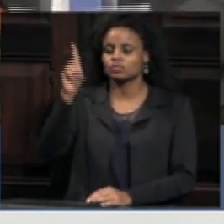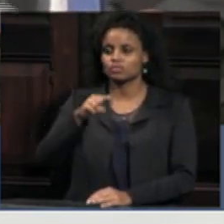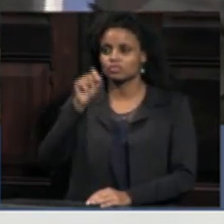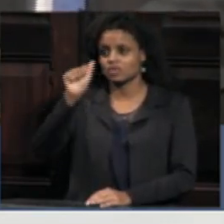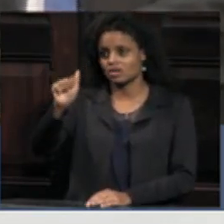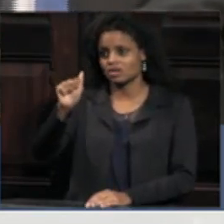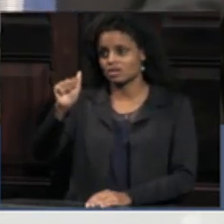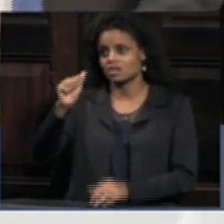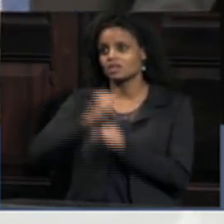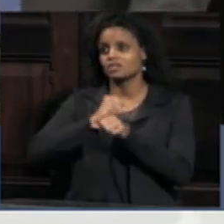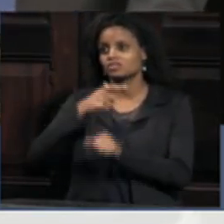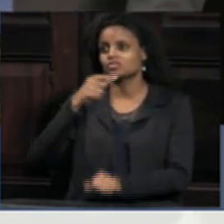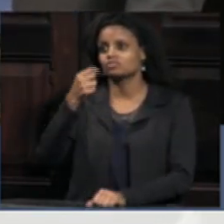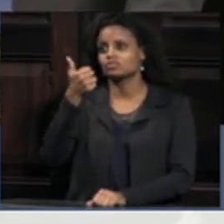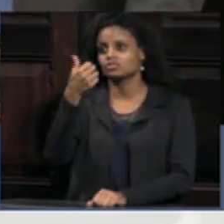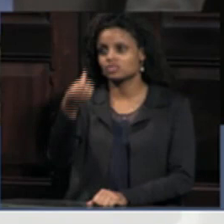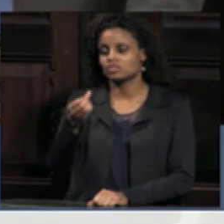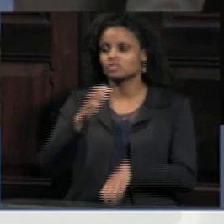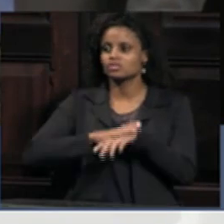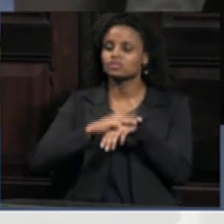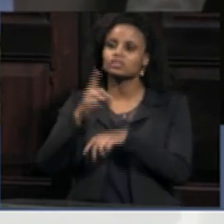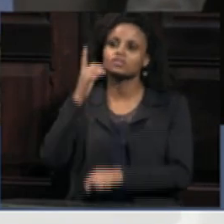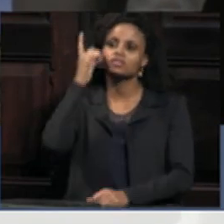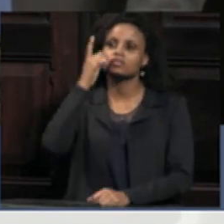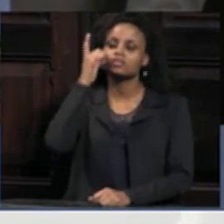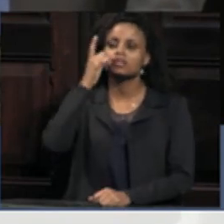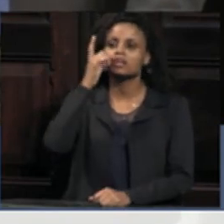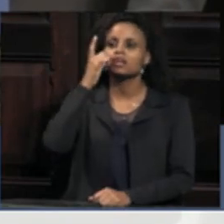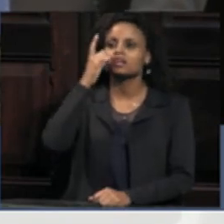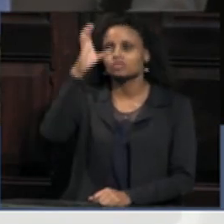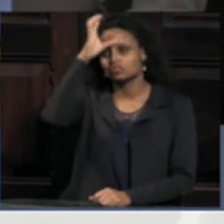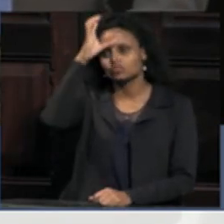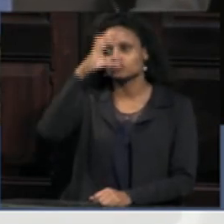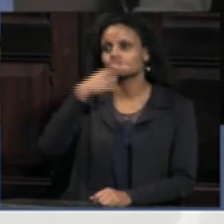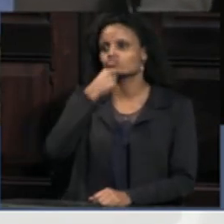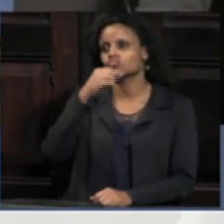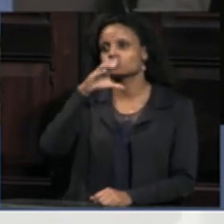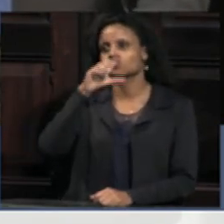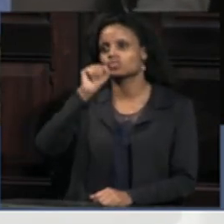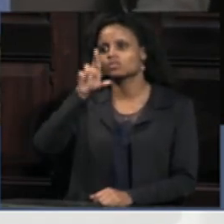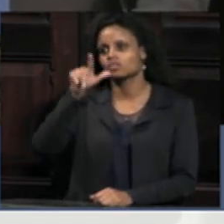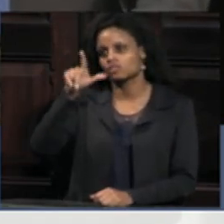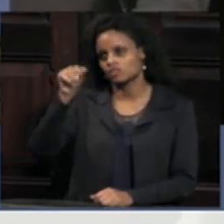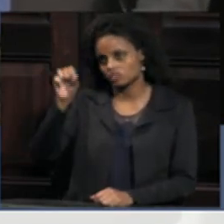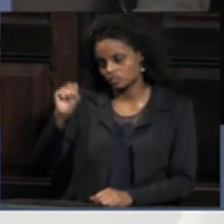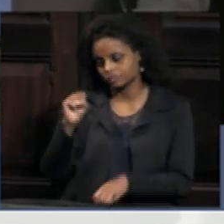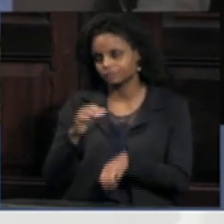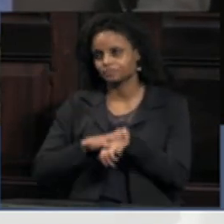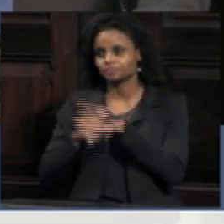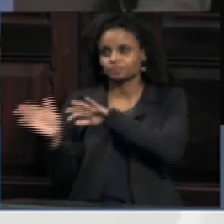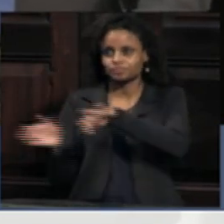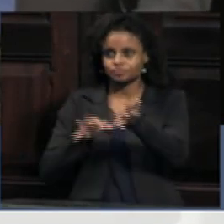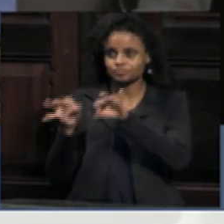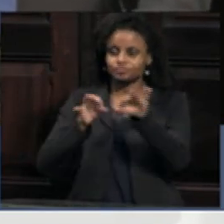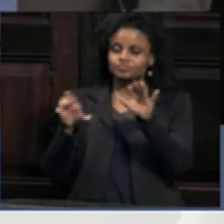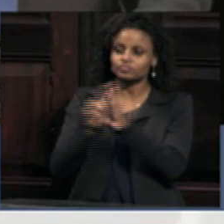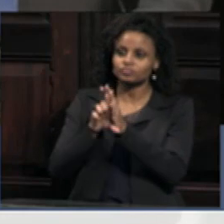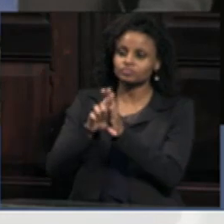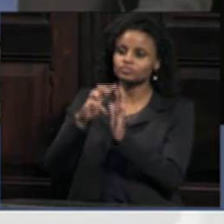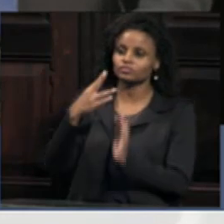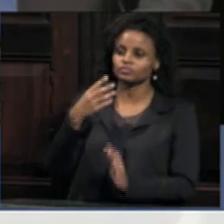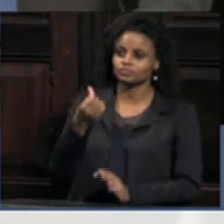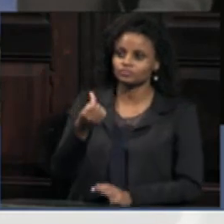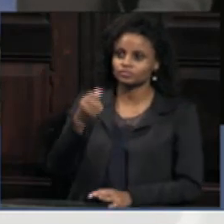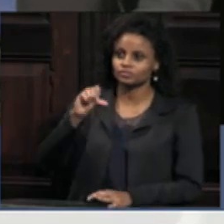1868A/2016, autoria do deputado Felipe Soares e Tio Carlos. Veto total oposto ao projeto de lei